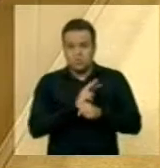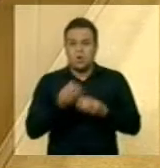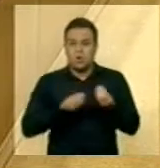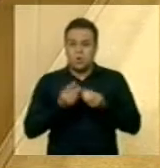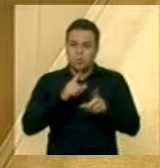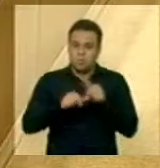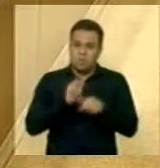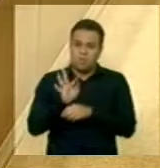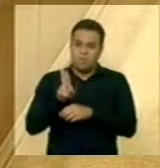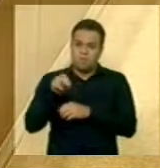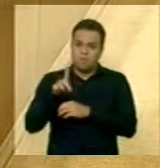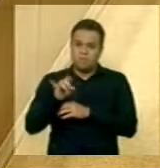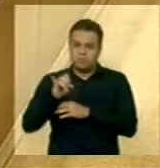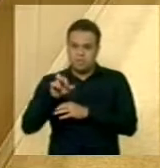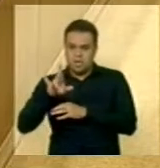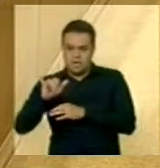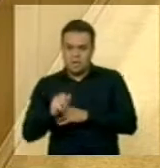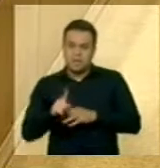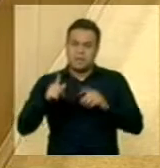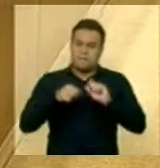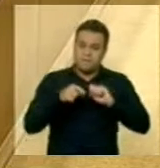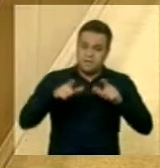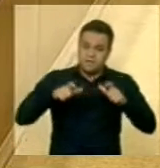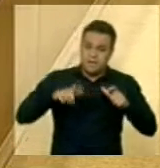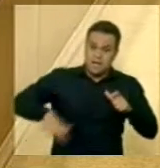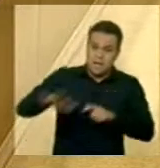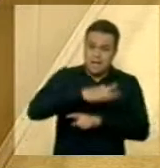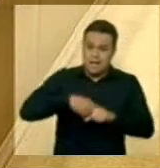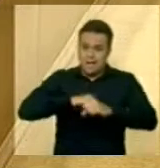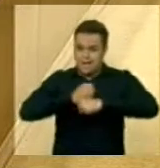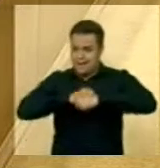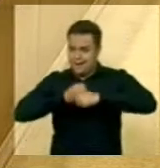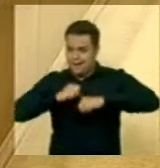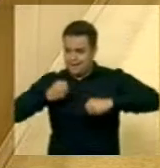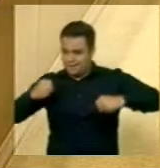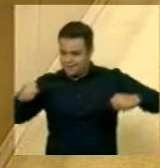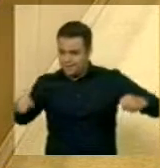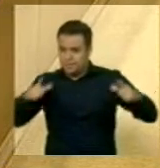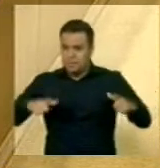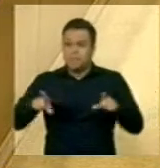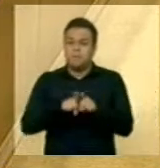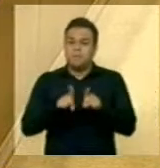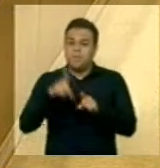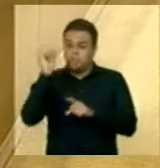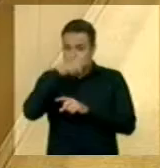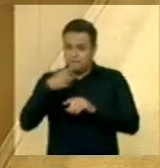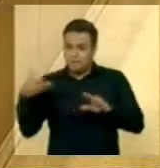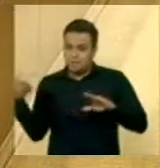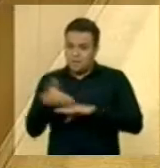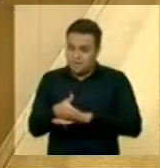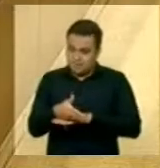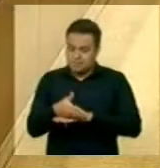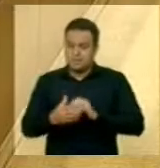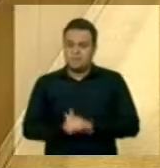regulação fundiária efetuados em áreas de enorme extensão territorial e de difícil acesso, como as glebas